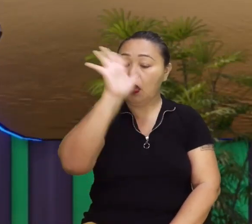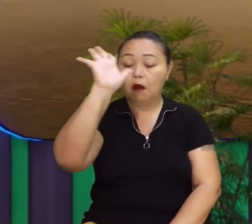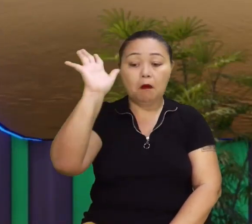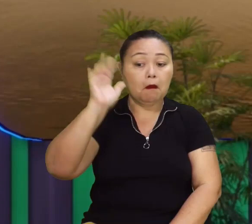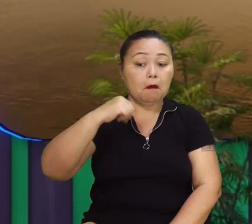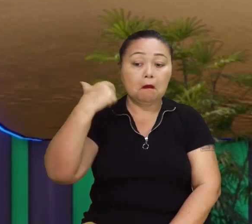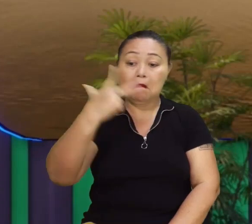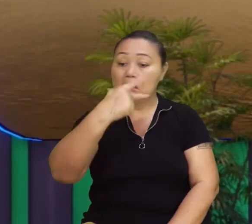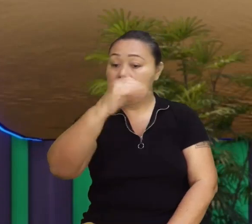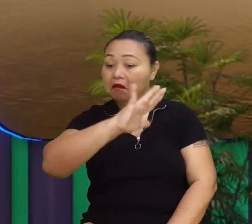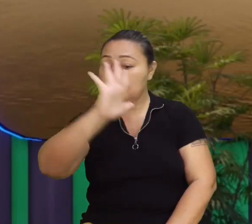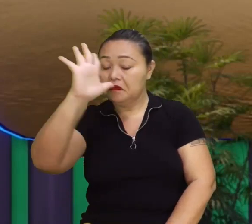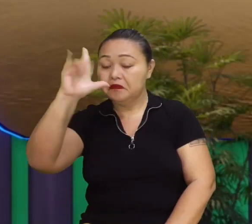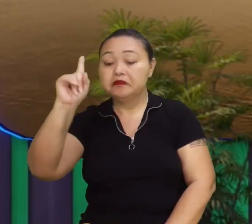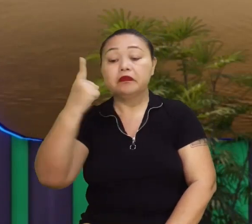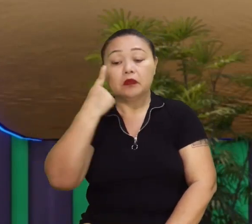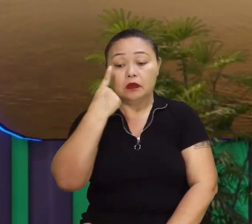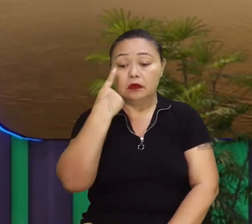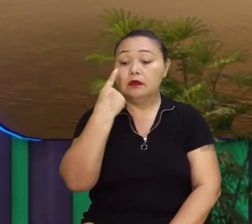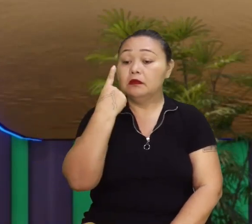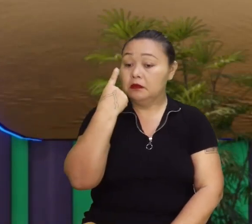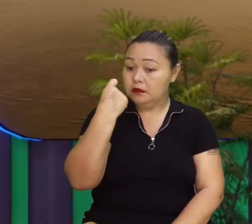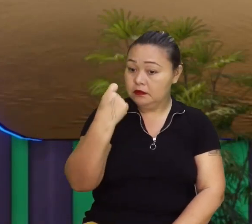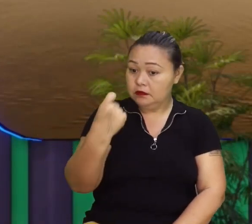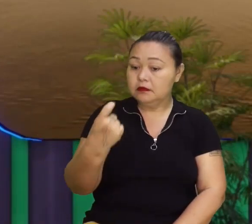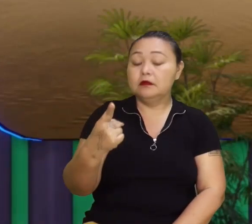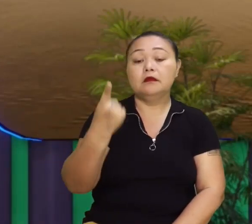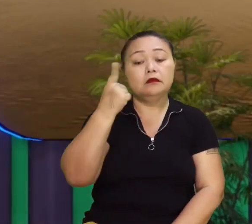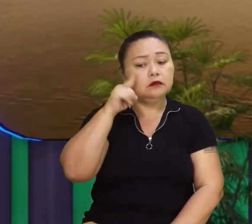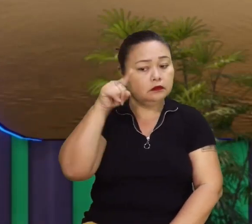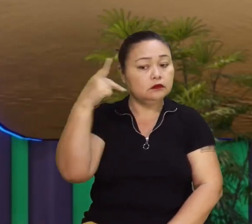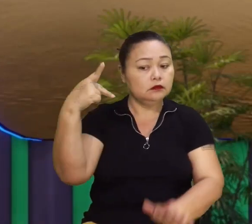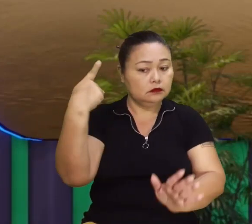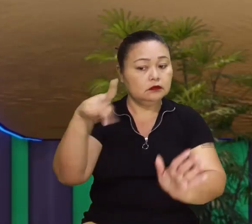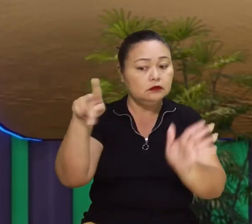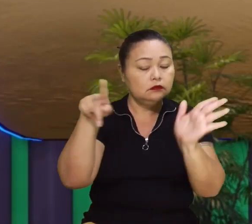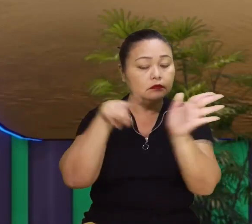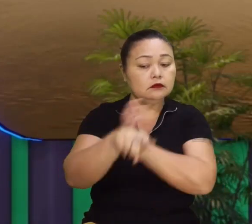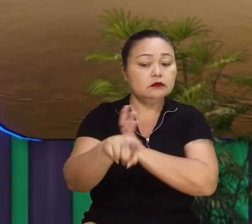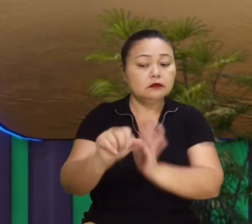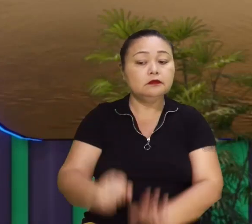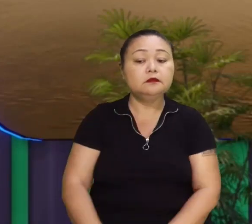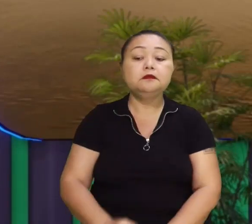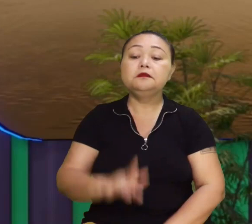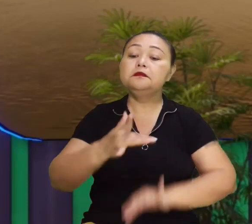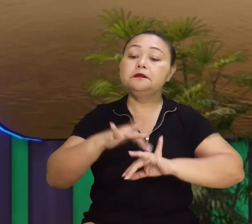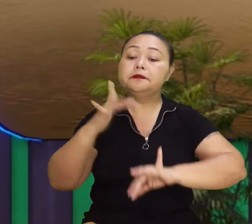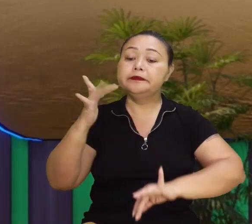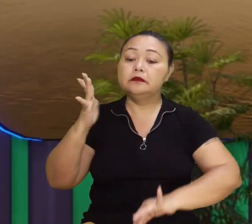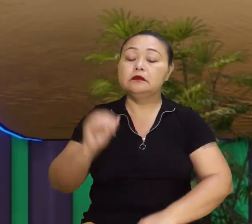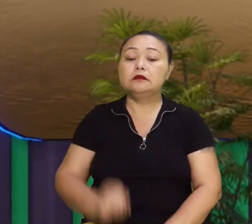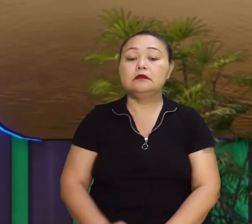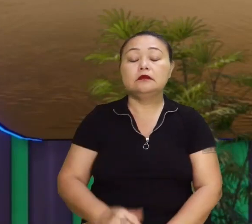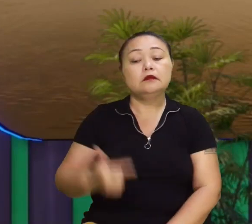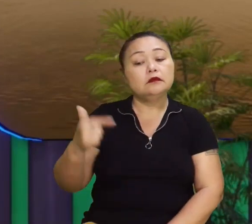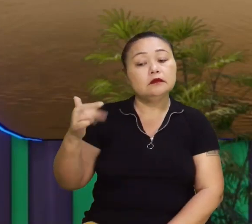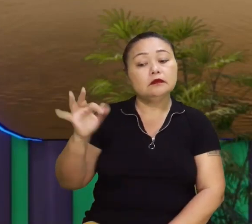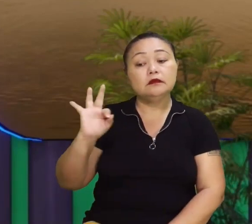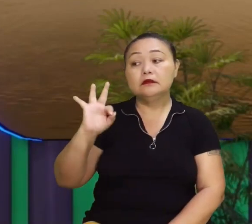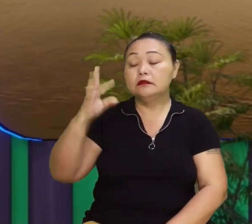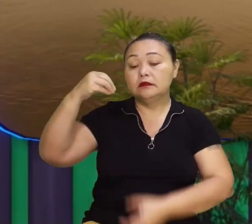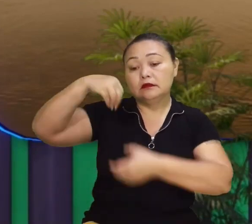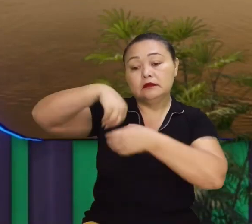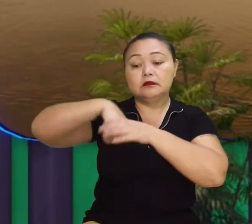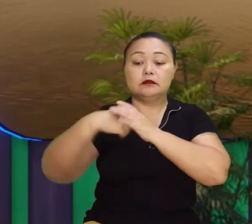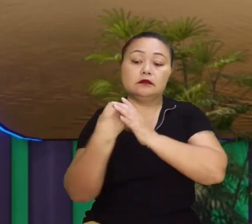caro? Ele é interessante essa sua pergunta, hein? O diamante, ele não existe na